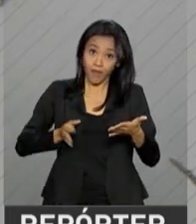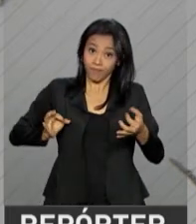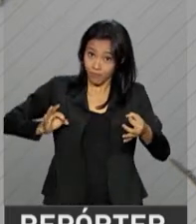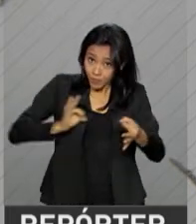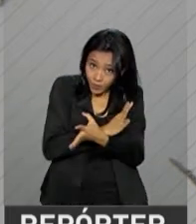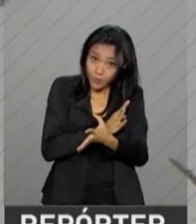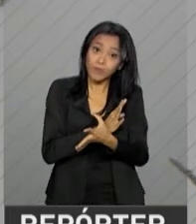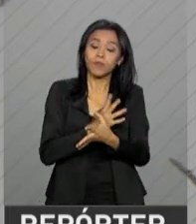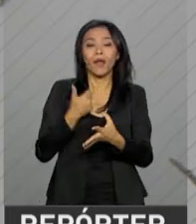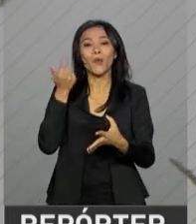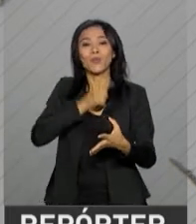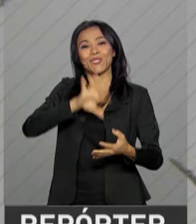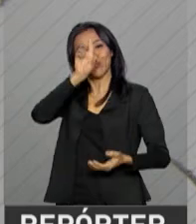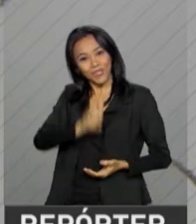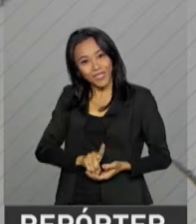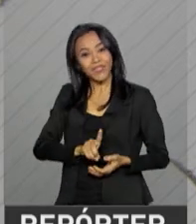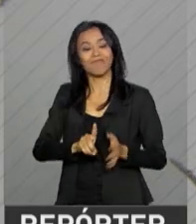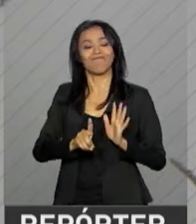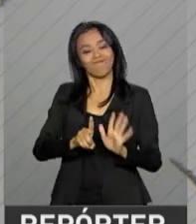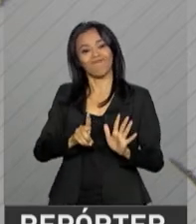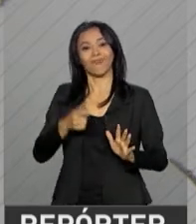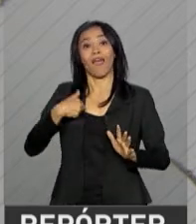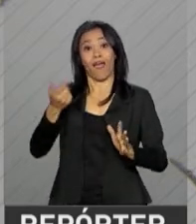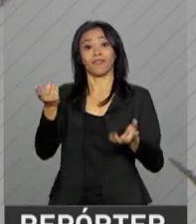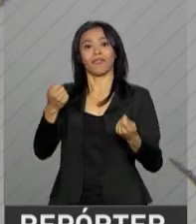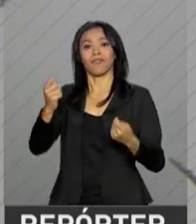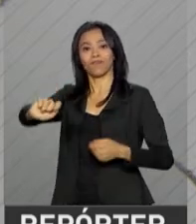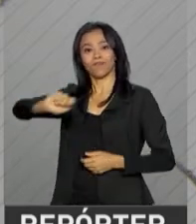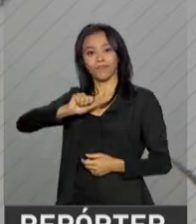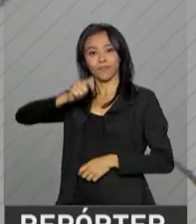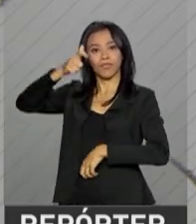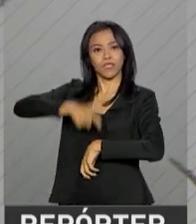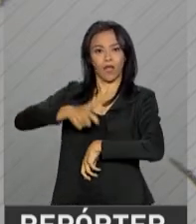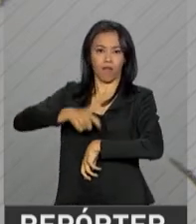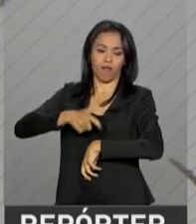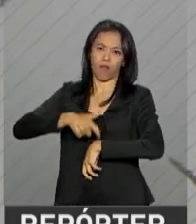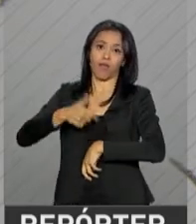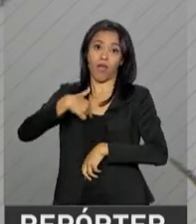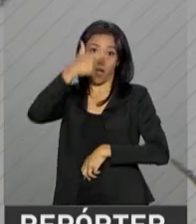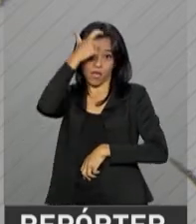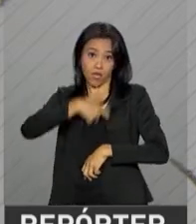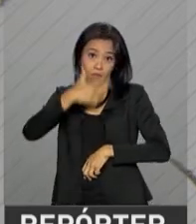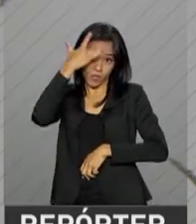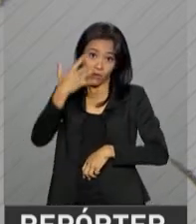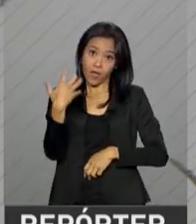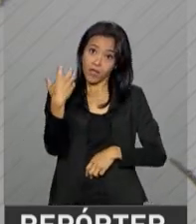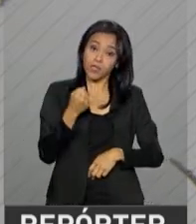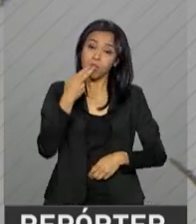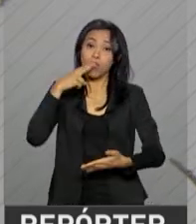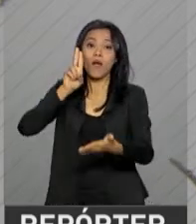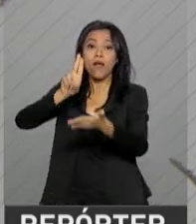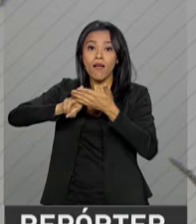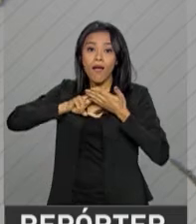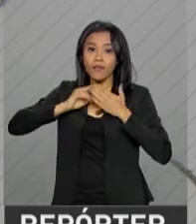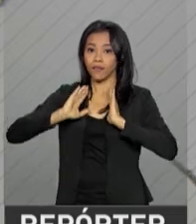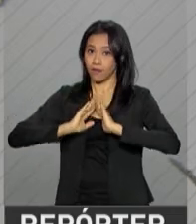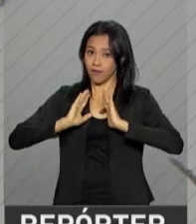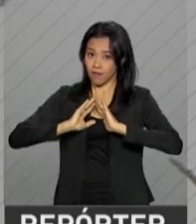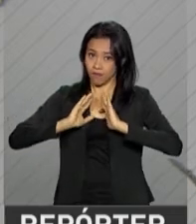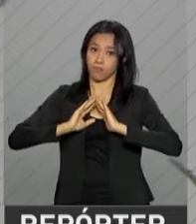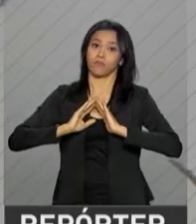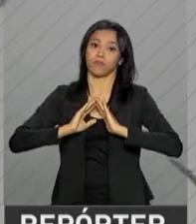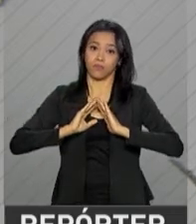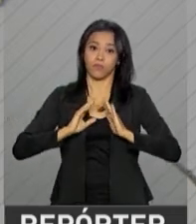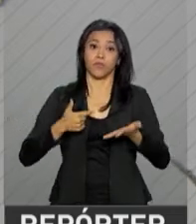concessão do direito estejam no sistema o benefício é concedido na hora eo beneficiário receber a carta de concessão em casa pelos